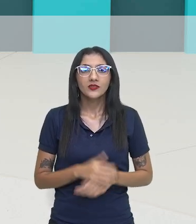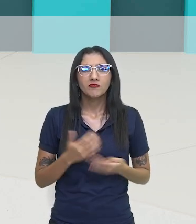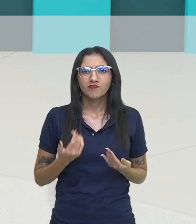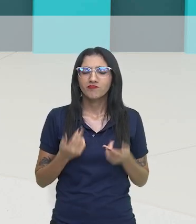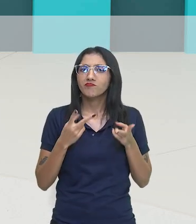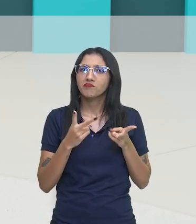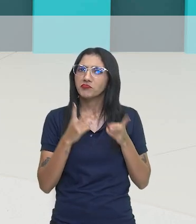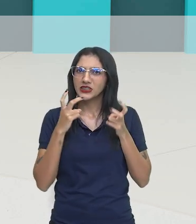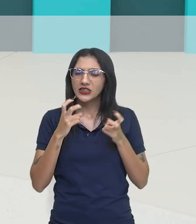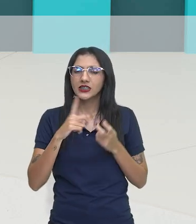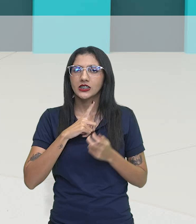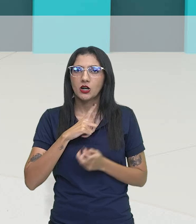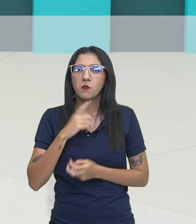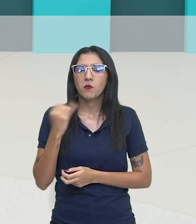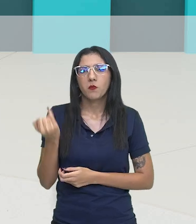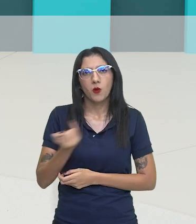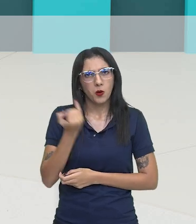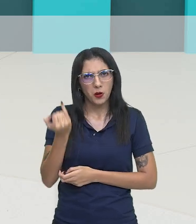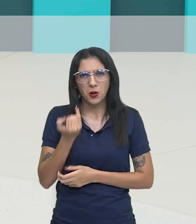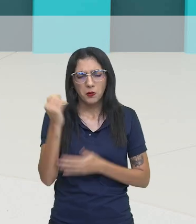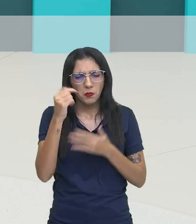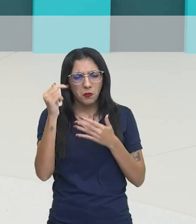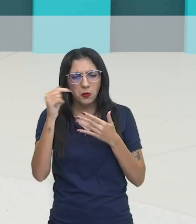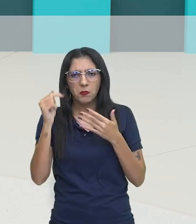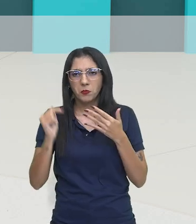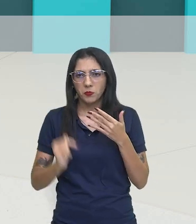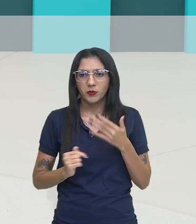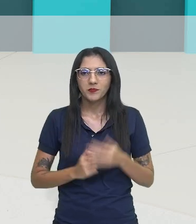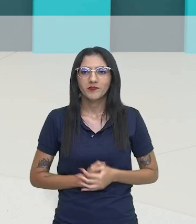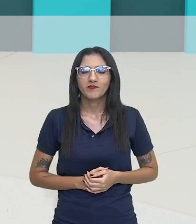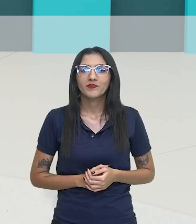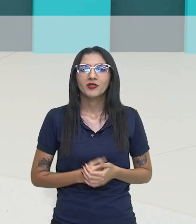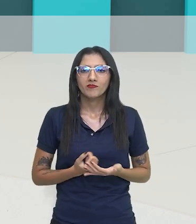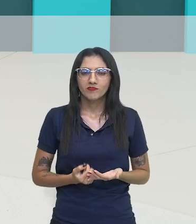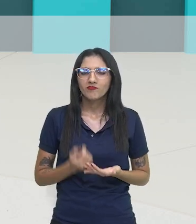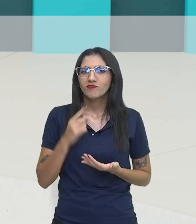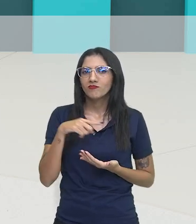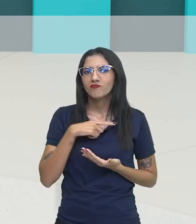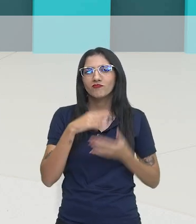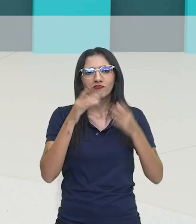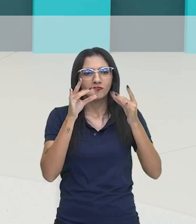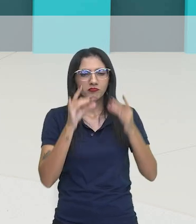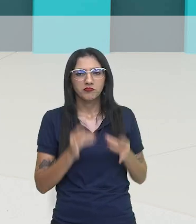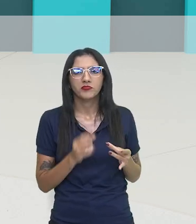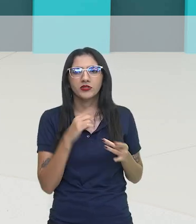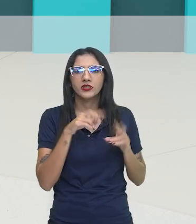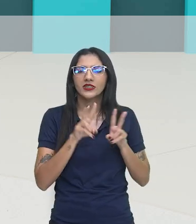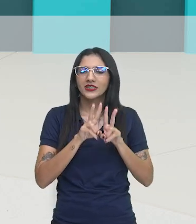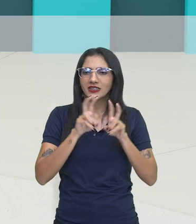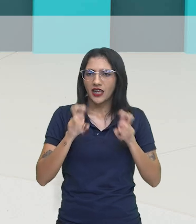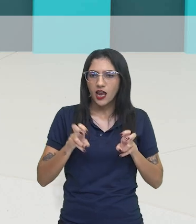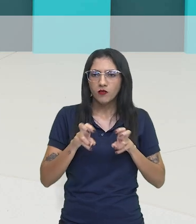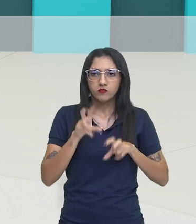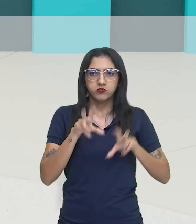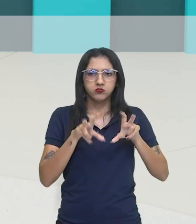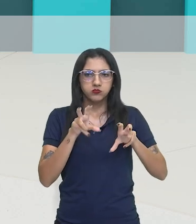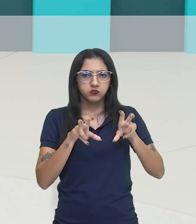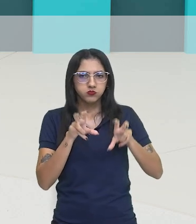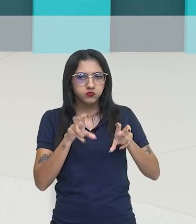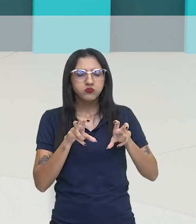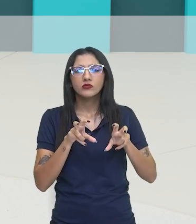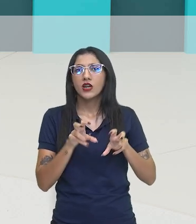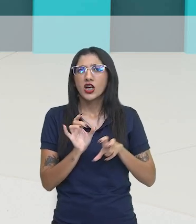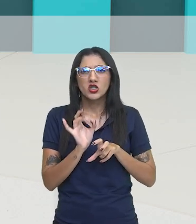que é importante todos esses fatores. Quando a gente está falando da região glútea, quando a gente está falando do bumbum, não é